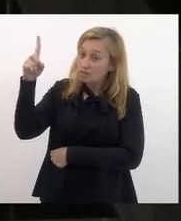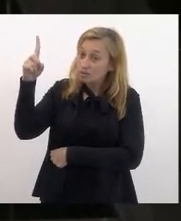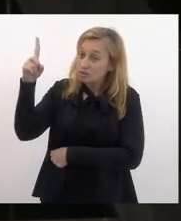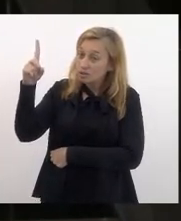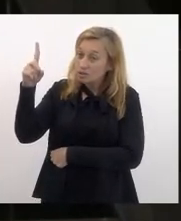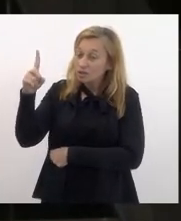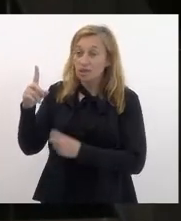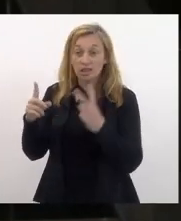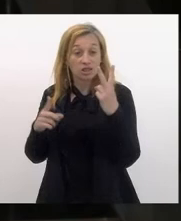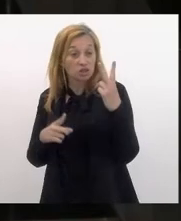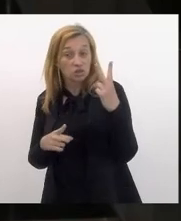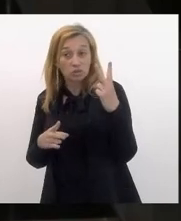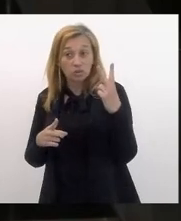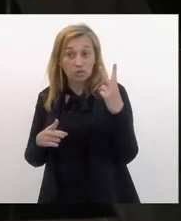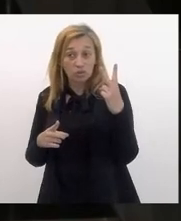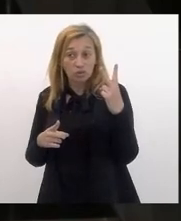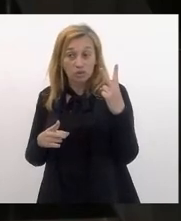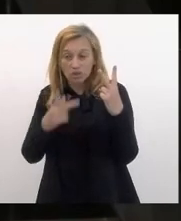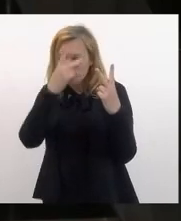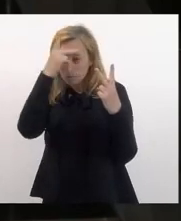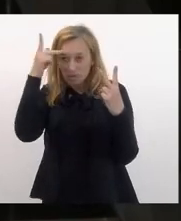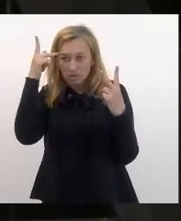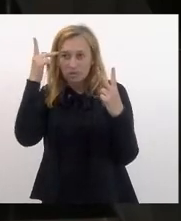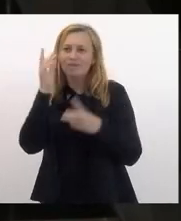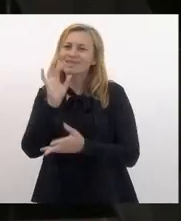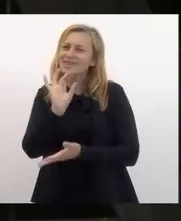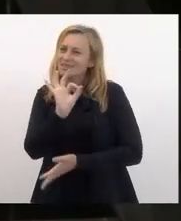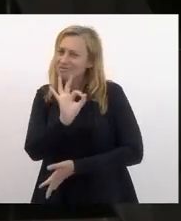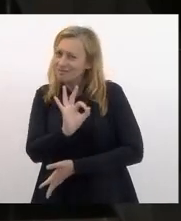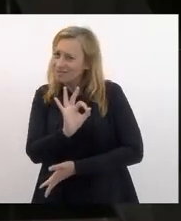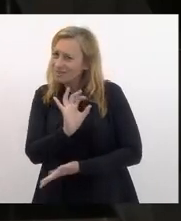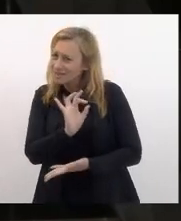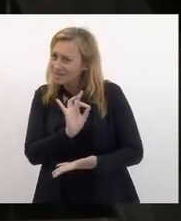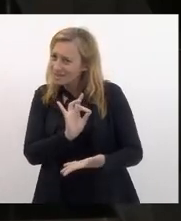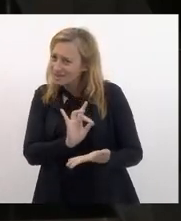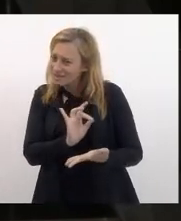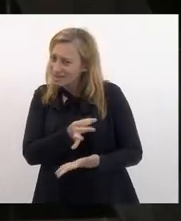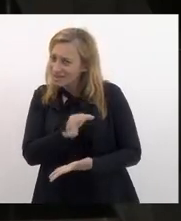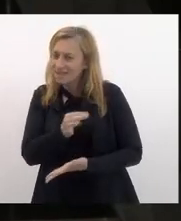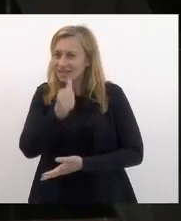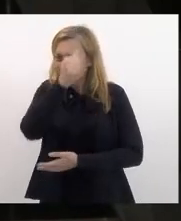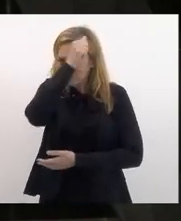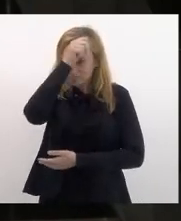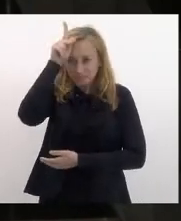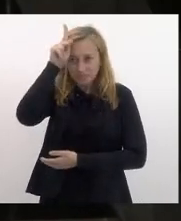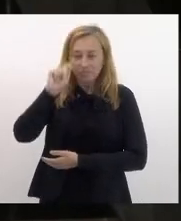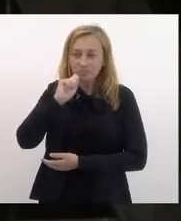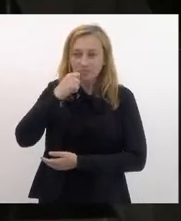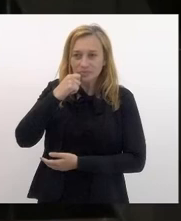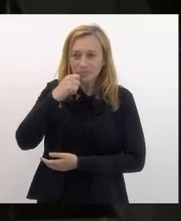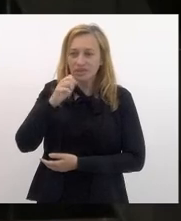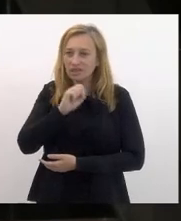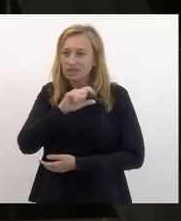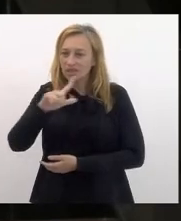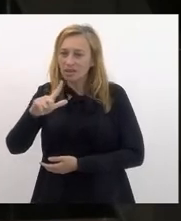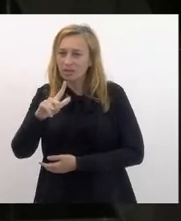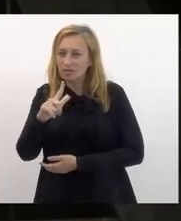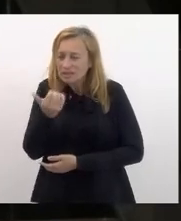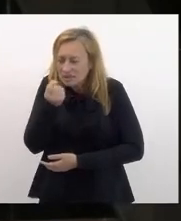esses dois indivíduos, com sinceridade máxima, Eduardo Paes e Daniel Sorães, se